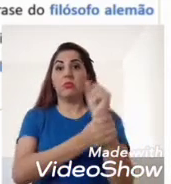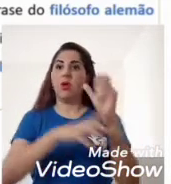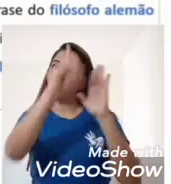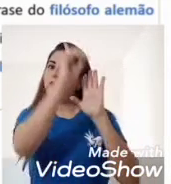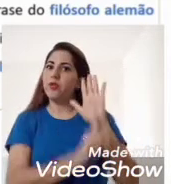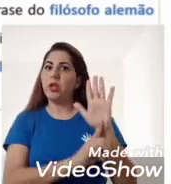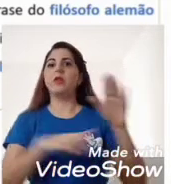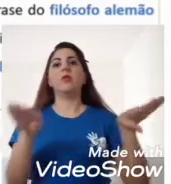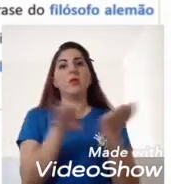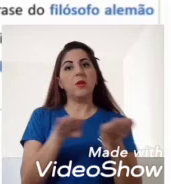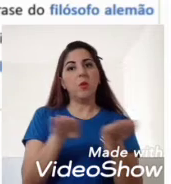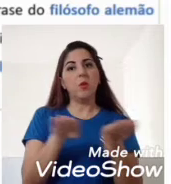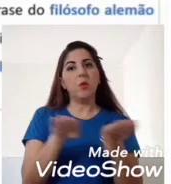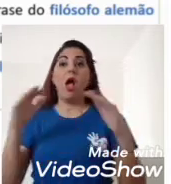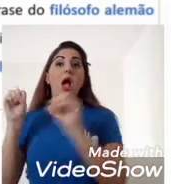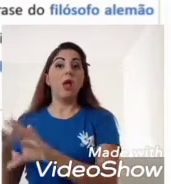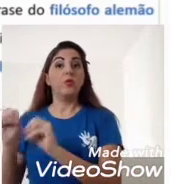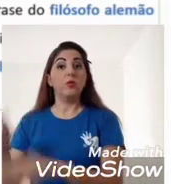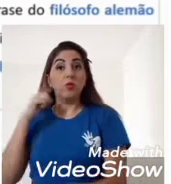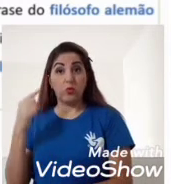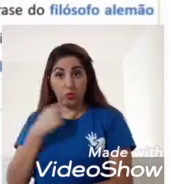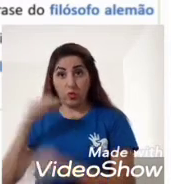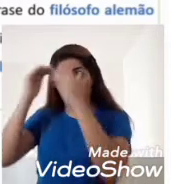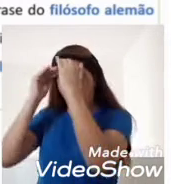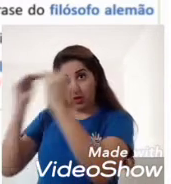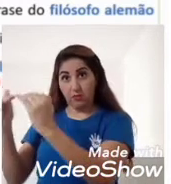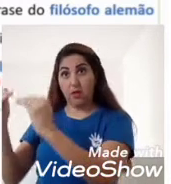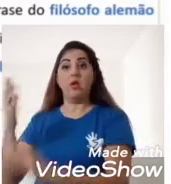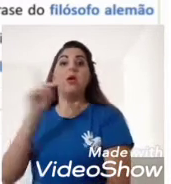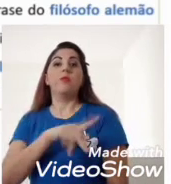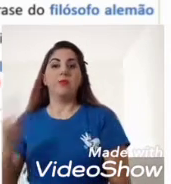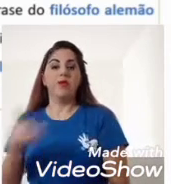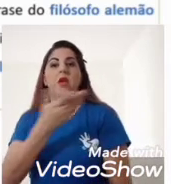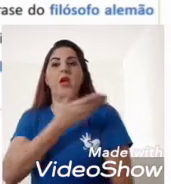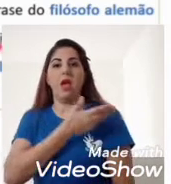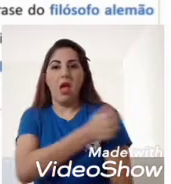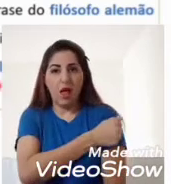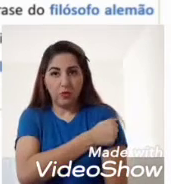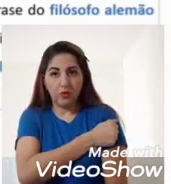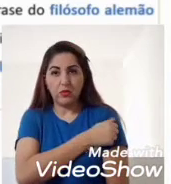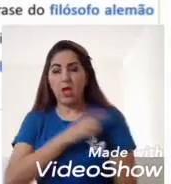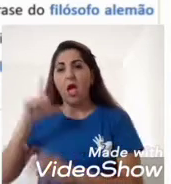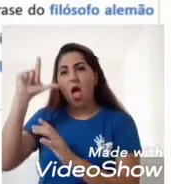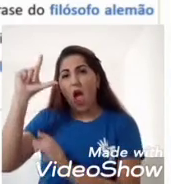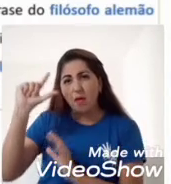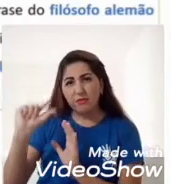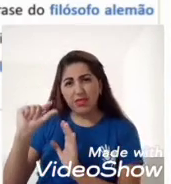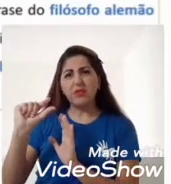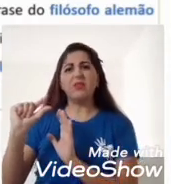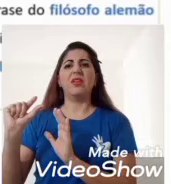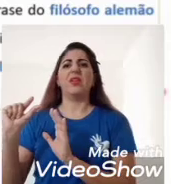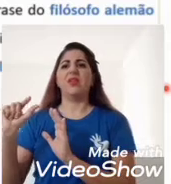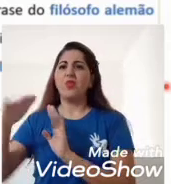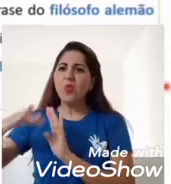iguais na educação dos surdos, com respeito por parte dos professores e colegas, tal minoria, retoma de novo